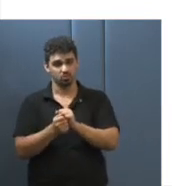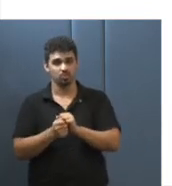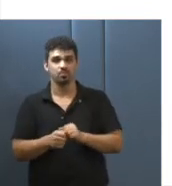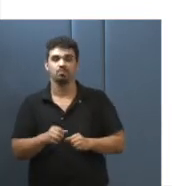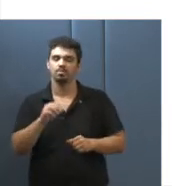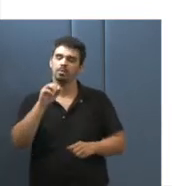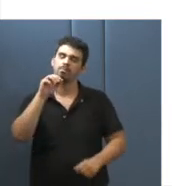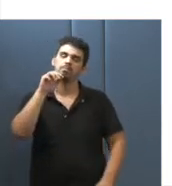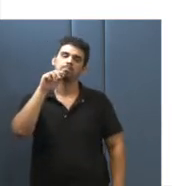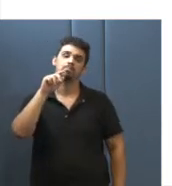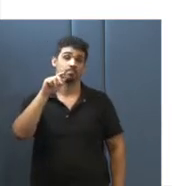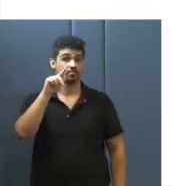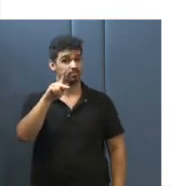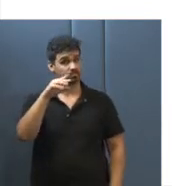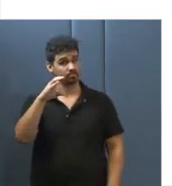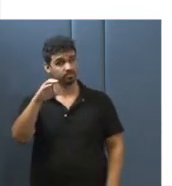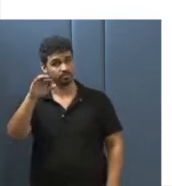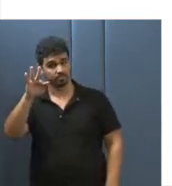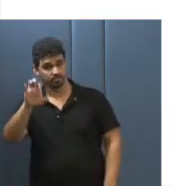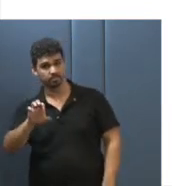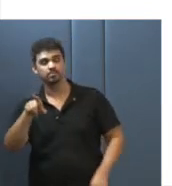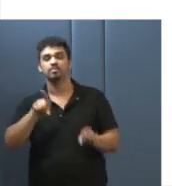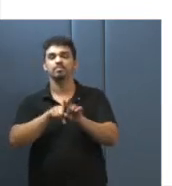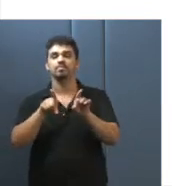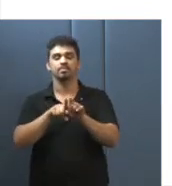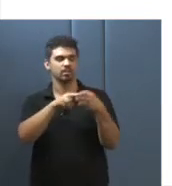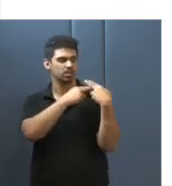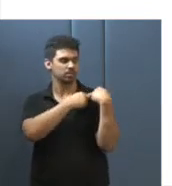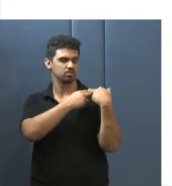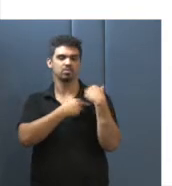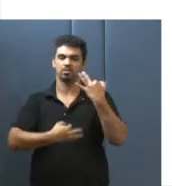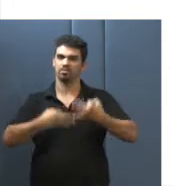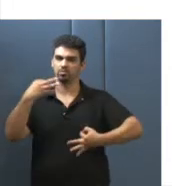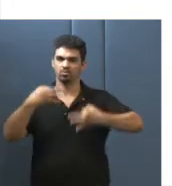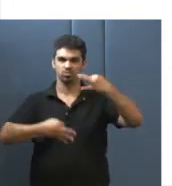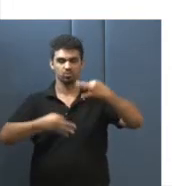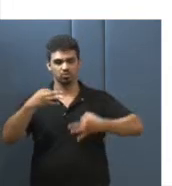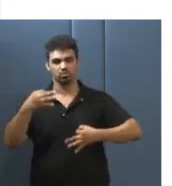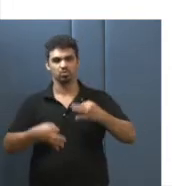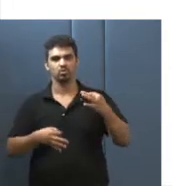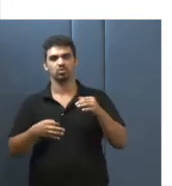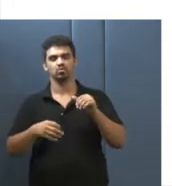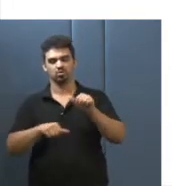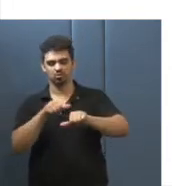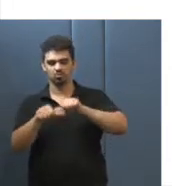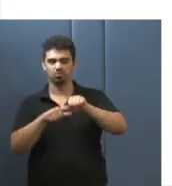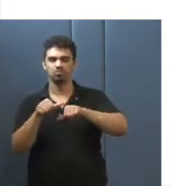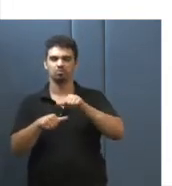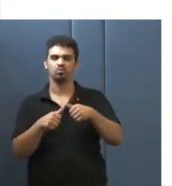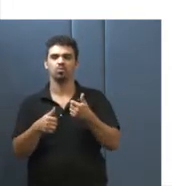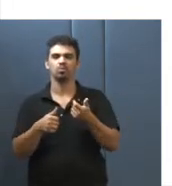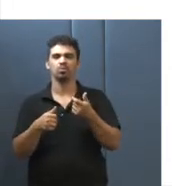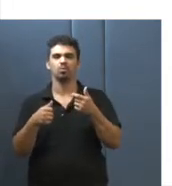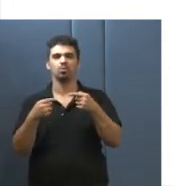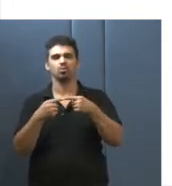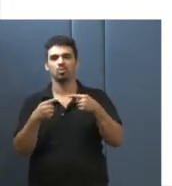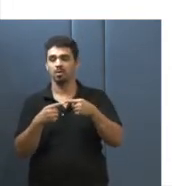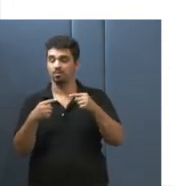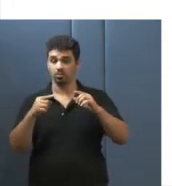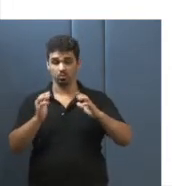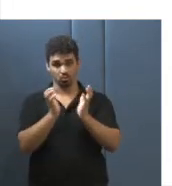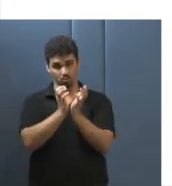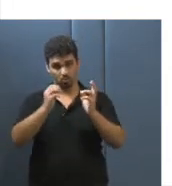também PGFN, responsável por todo o respaldo jurídico dos acordos que nós formatamos no âmbito do Clube de